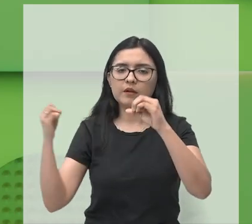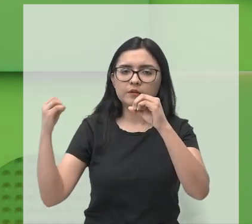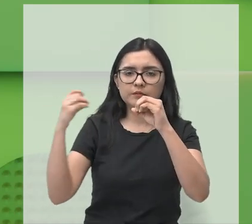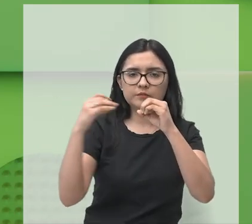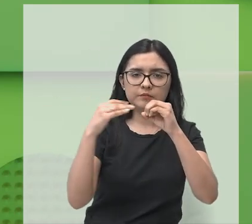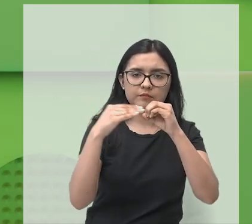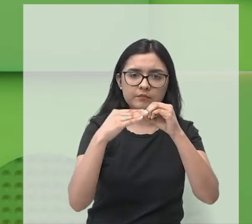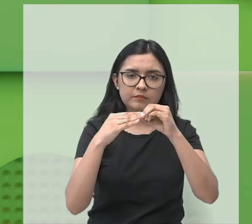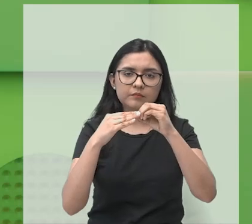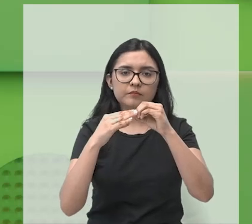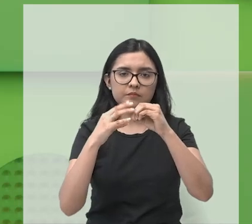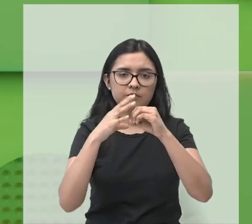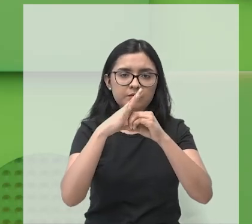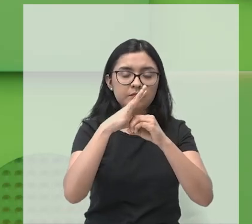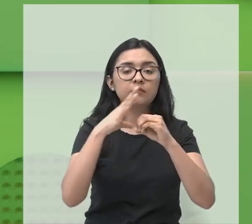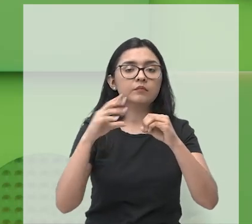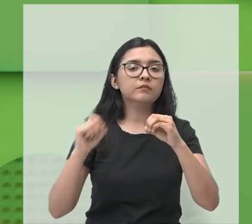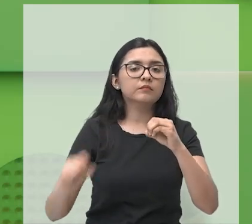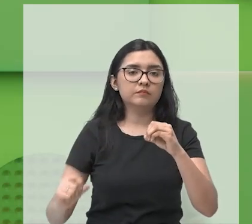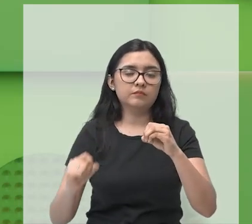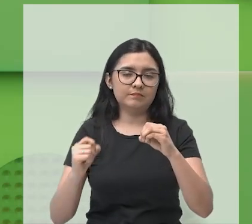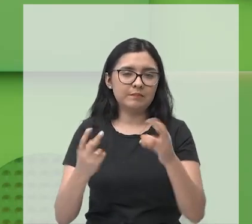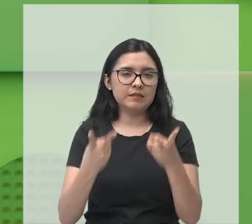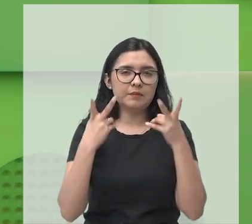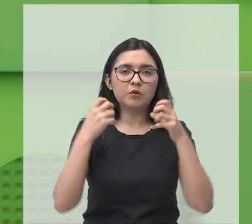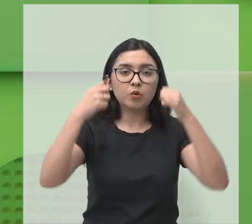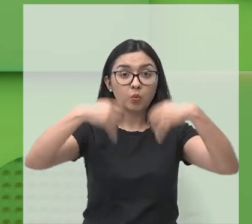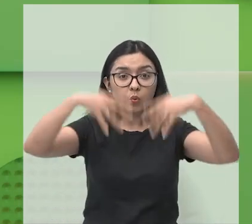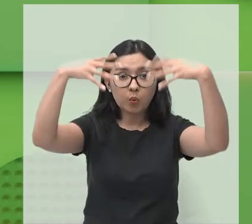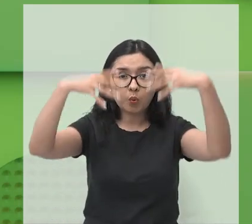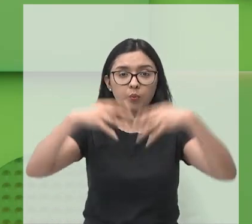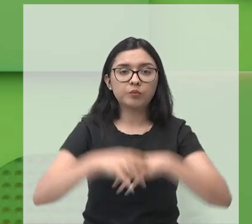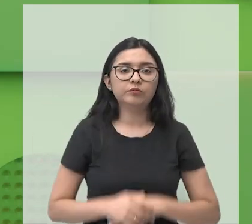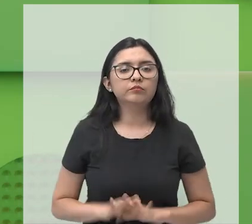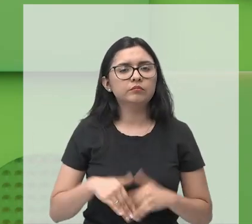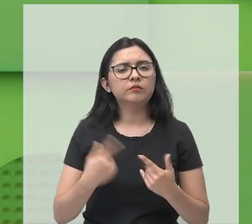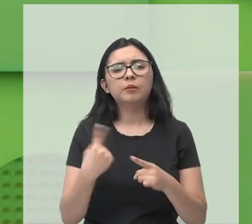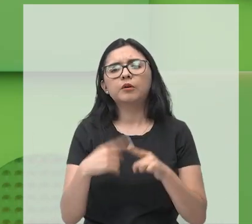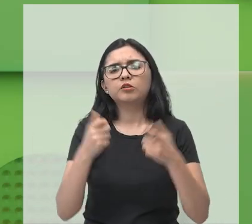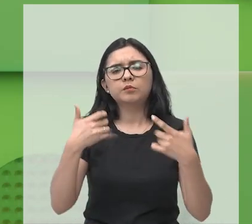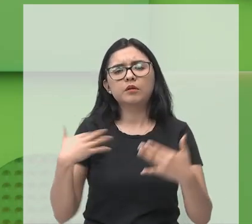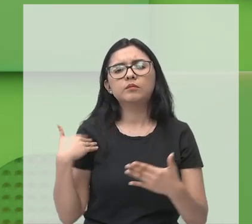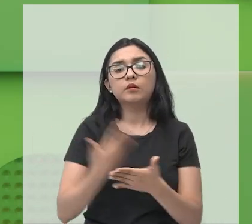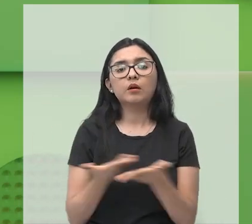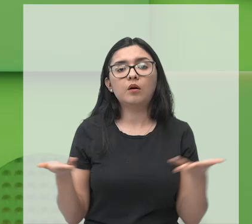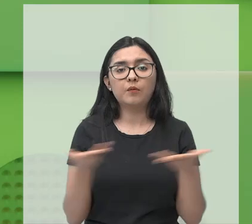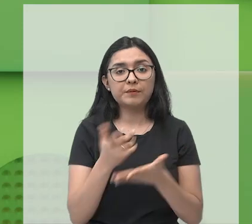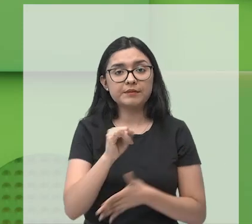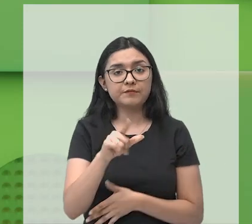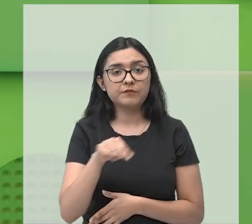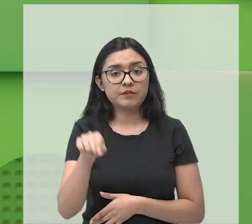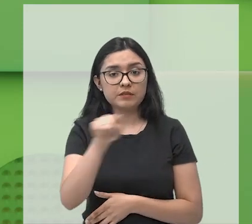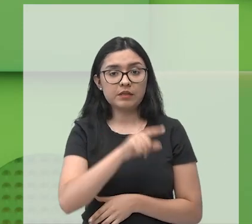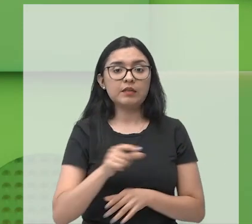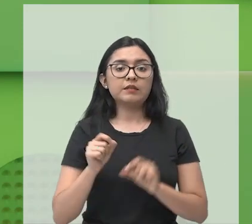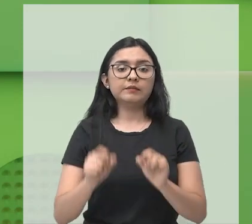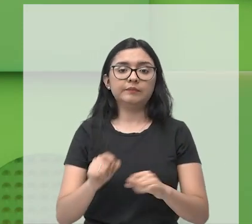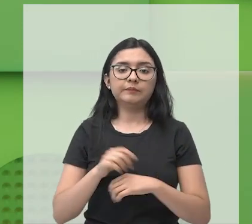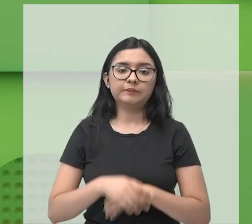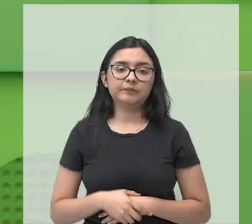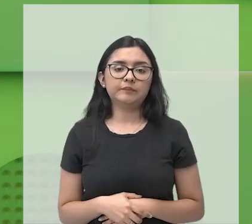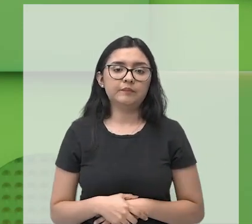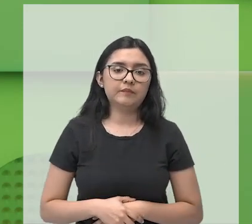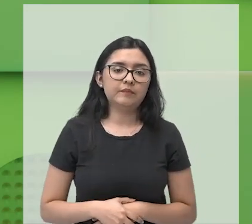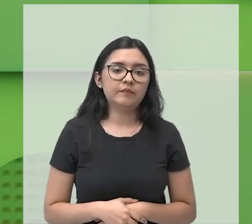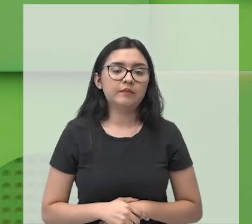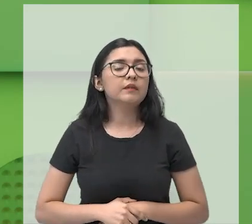seus olhos. Olha só como tudo tem a ver com a iluminação. Por que eu falei isso até agora? Porque se você apagar,